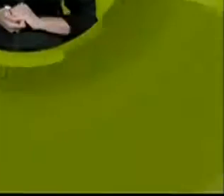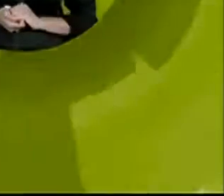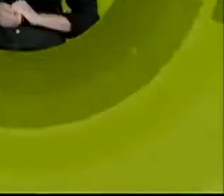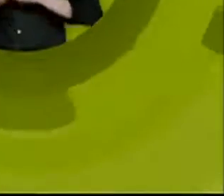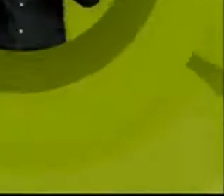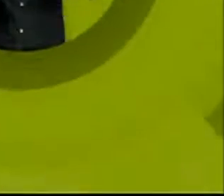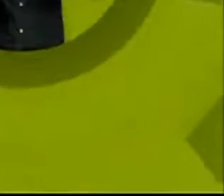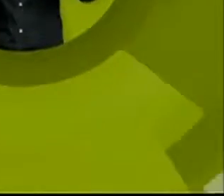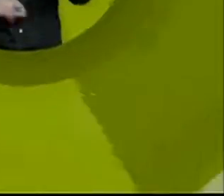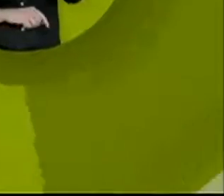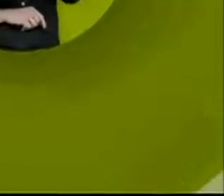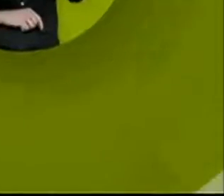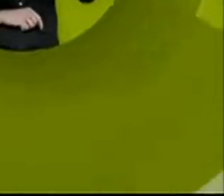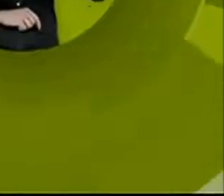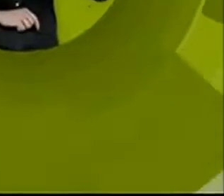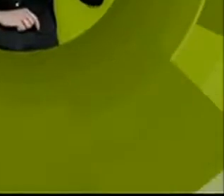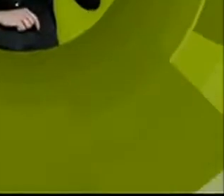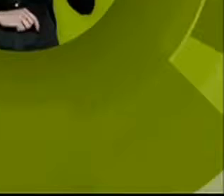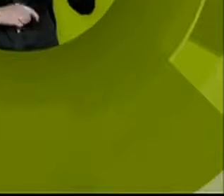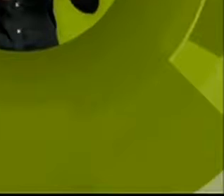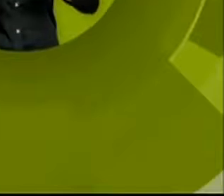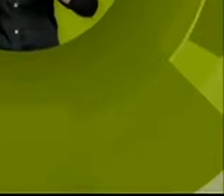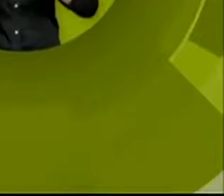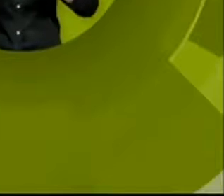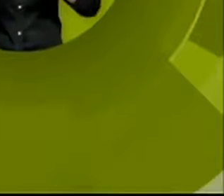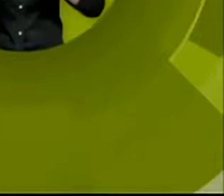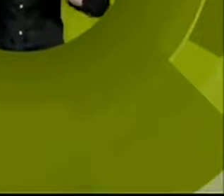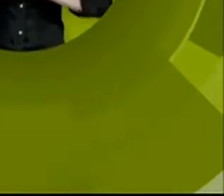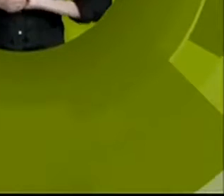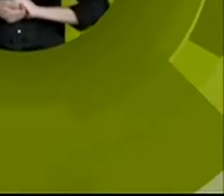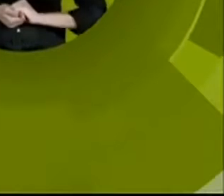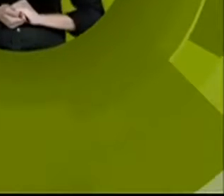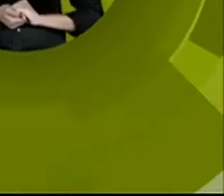O programa a seguir é livre para todos os públicos.